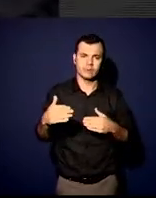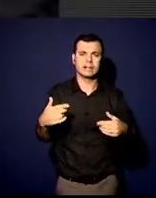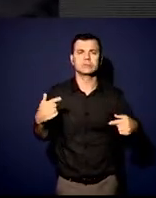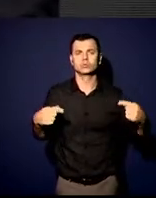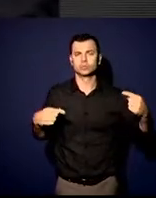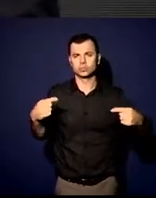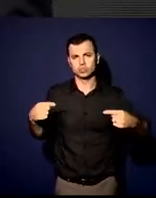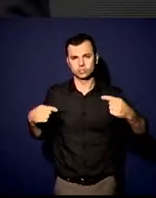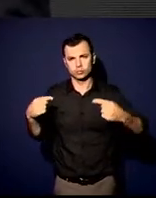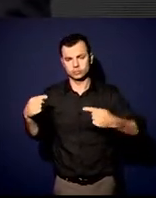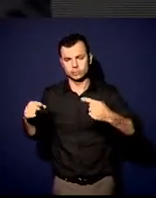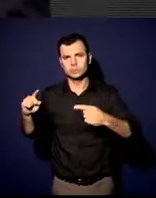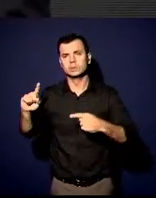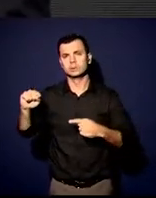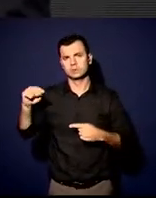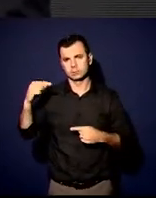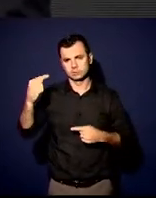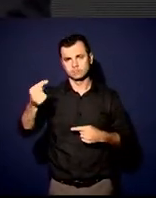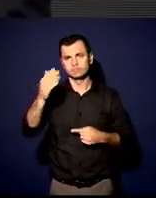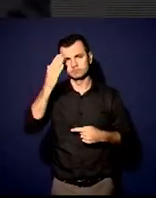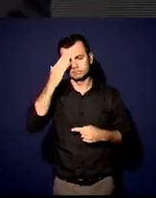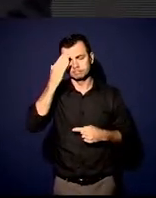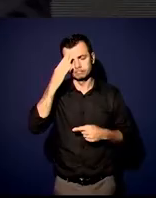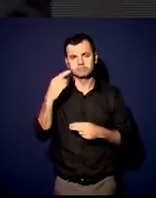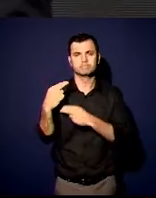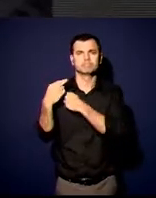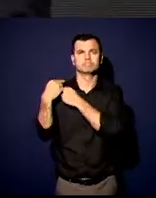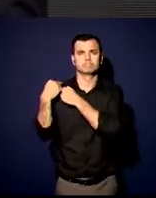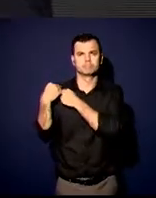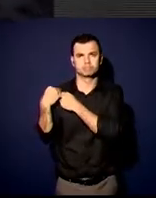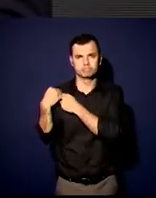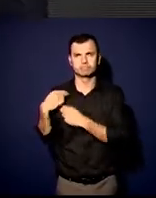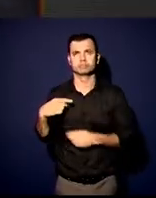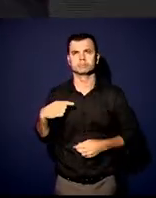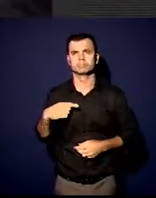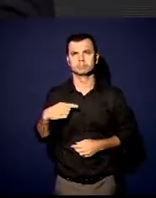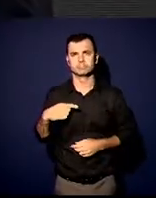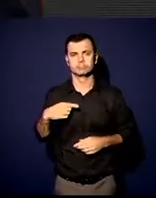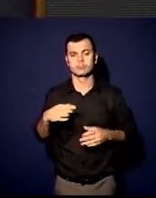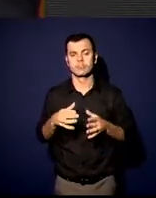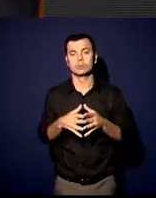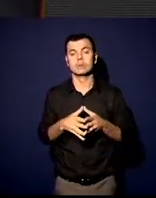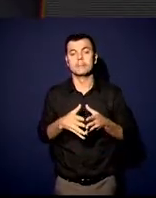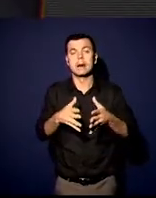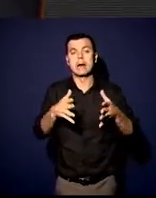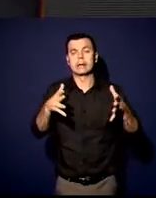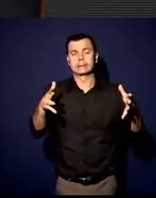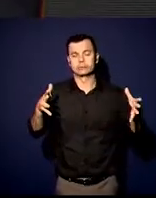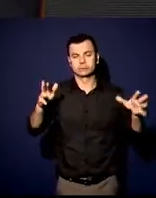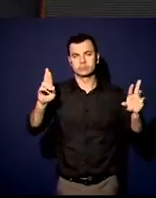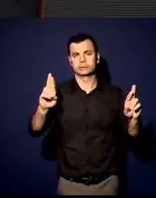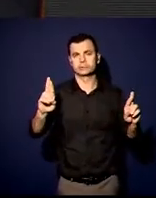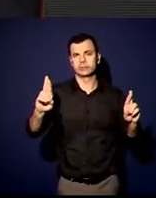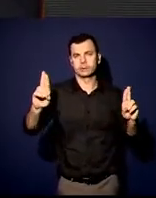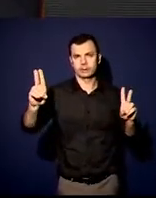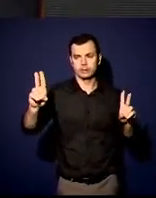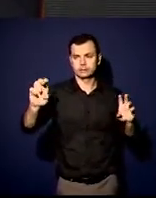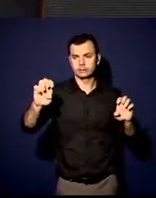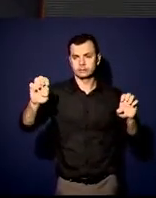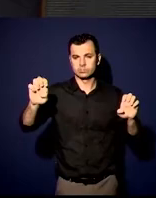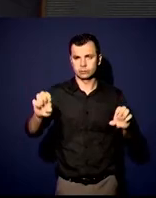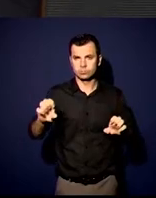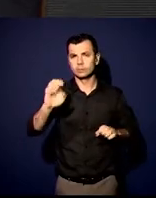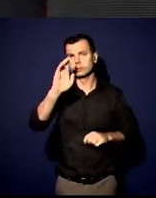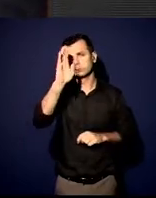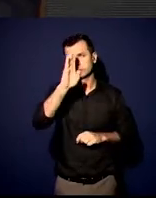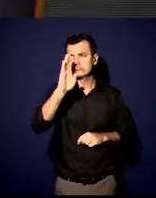vai ser tratado com a maior responsabilidade que nós sabemos da amplitude do tamanho das Diferenças estruturantes que